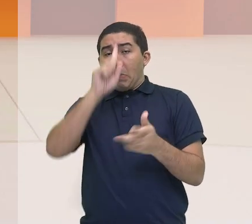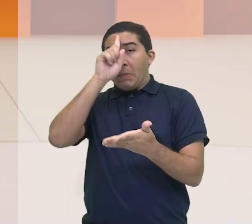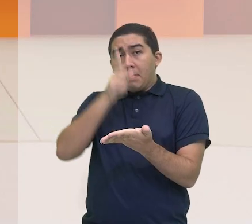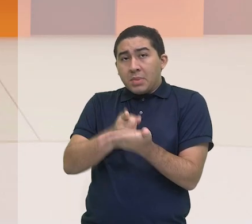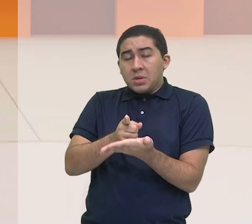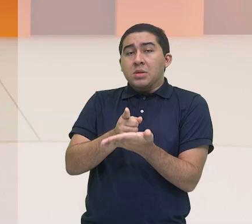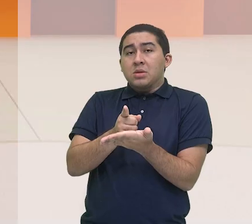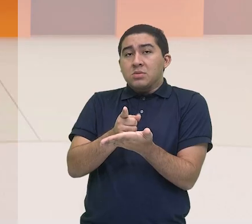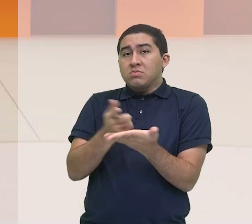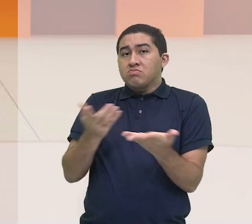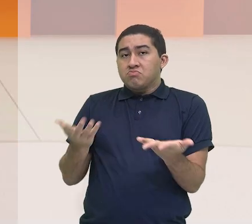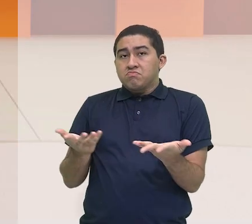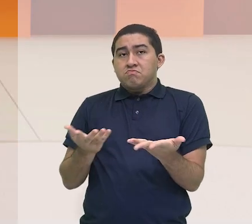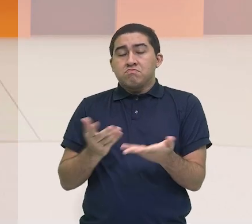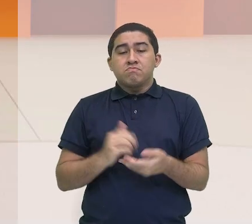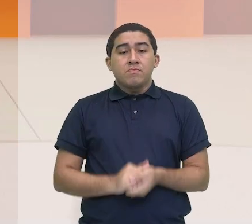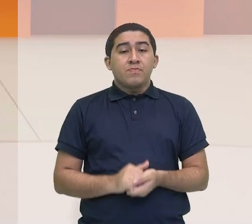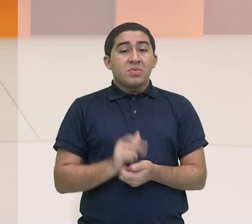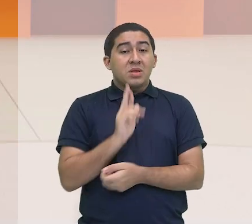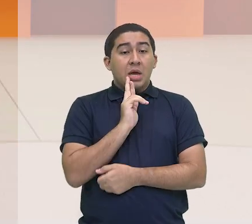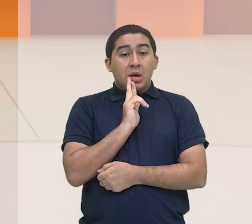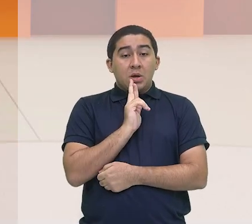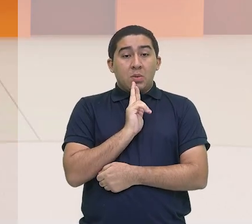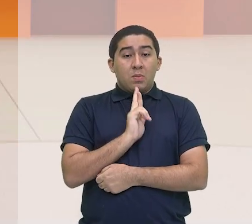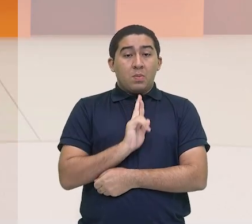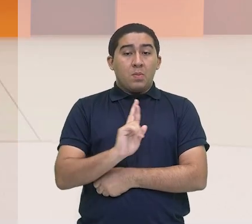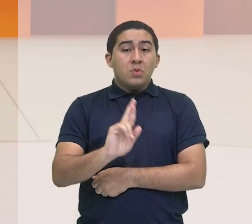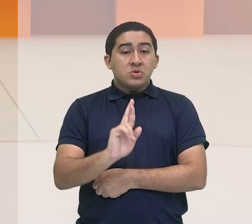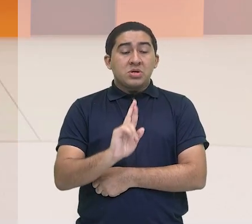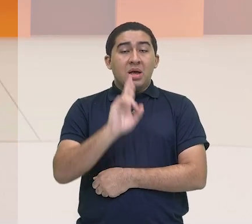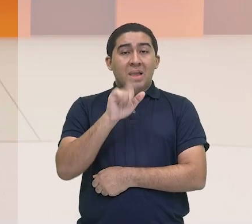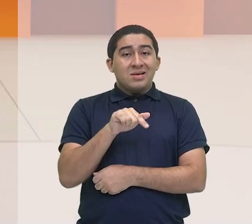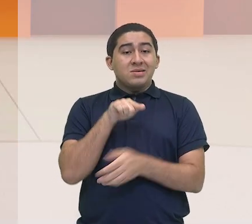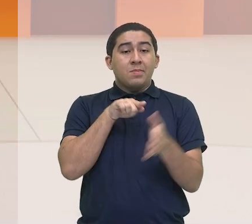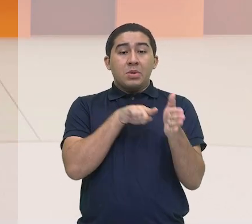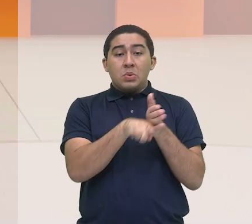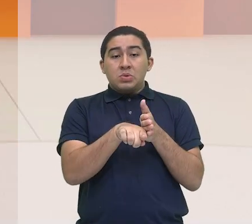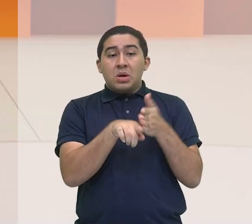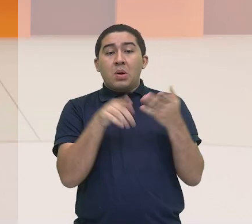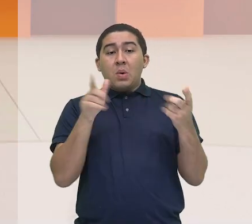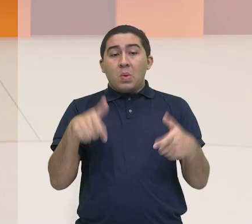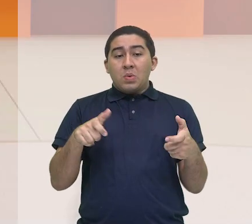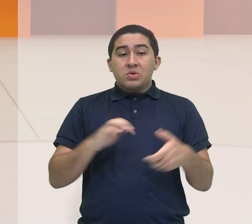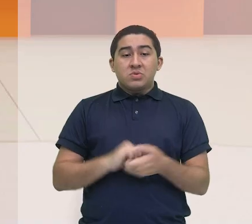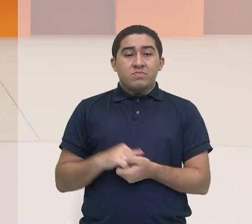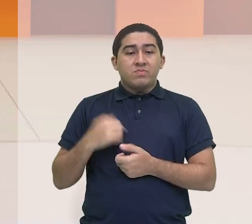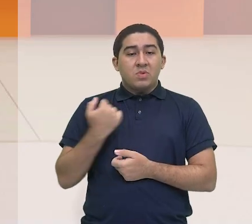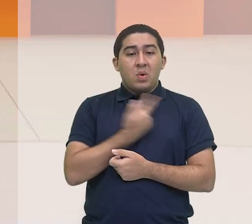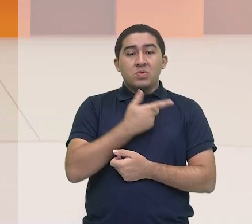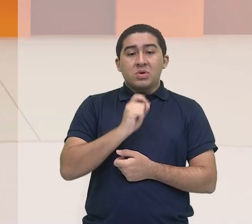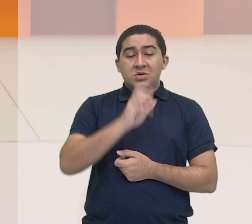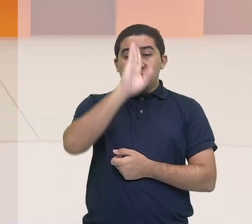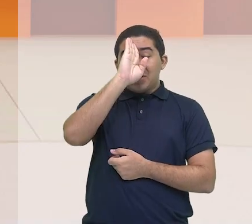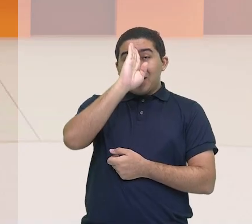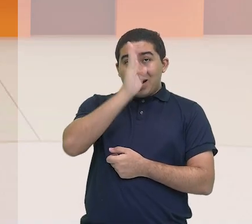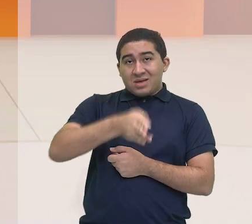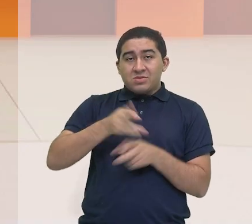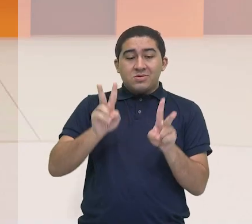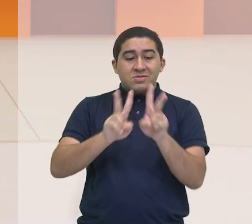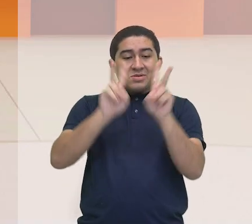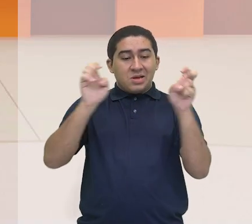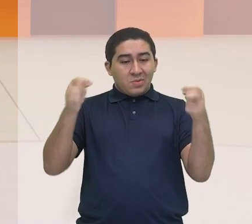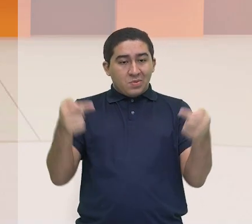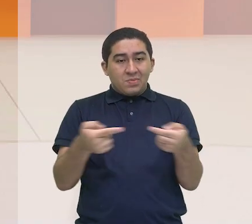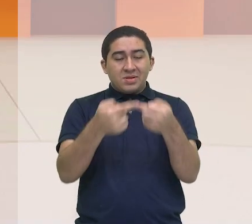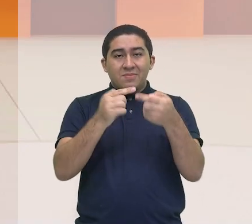nós? A resposta para essa pergunta vai nos levar diretamente